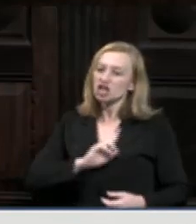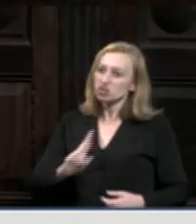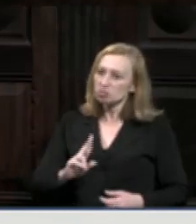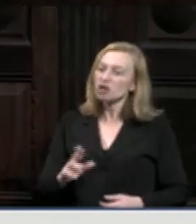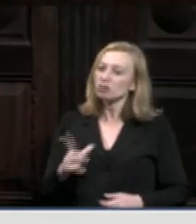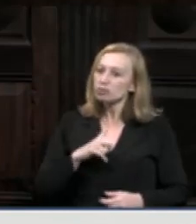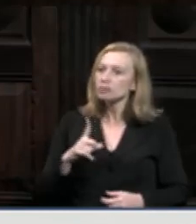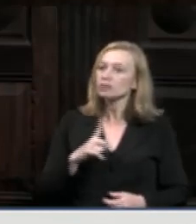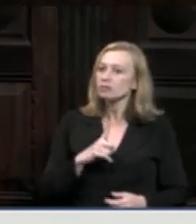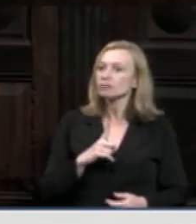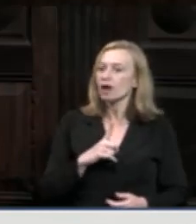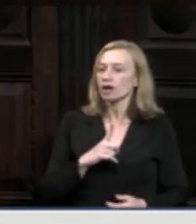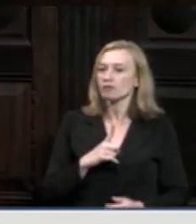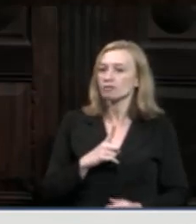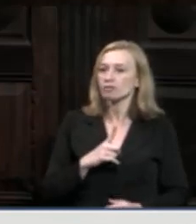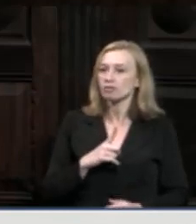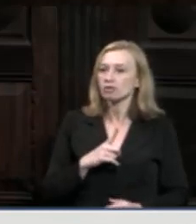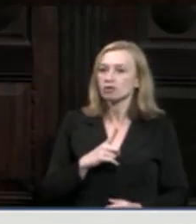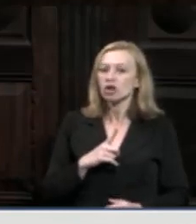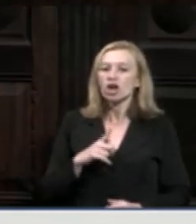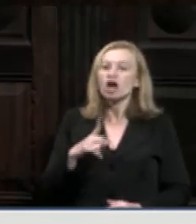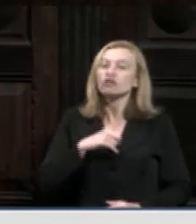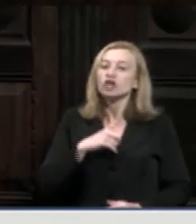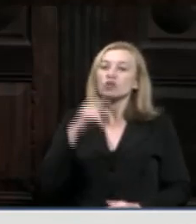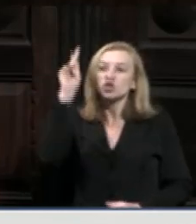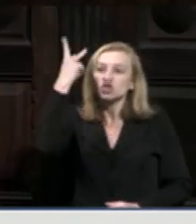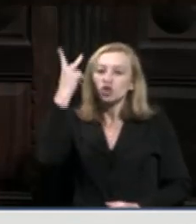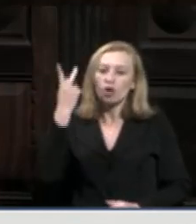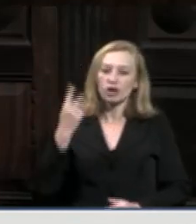história política.